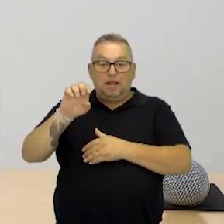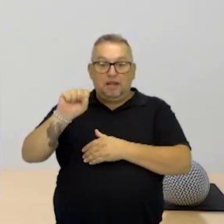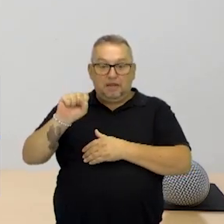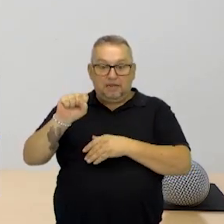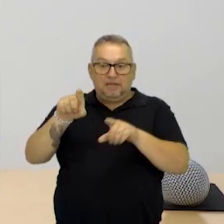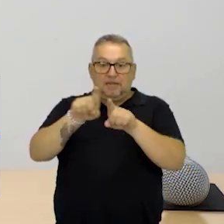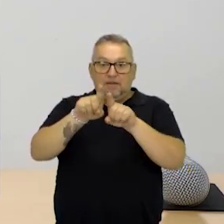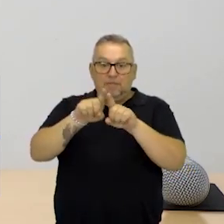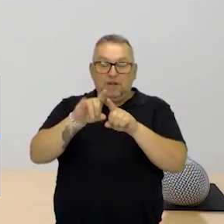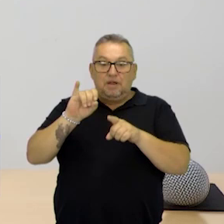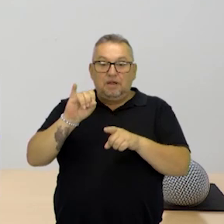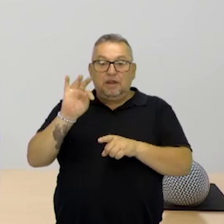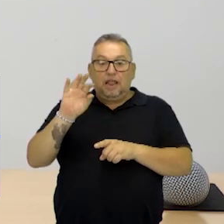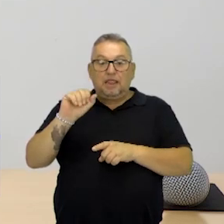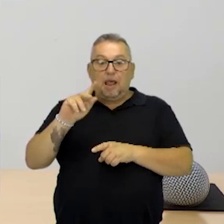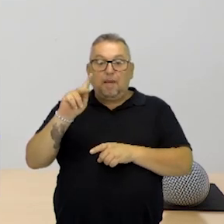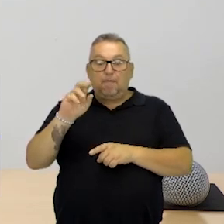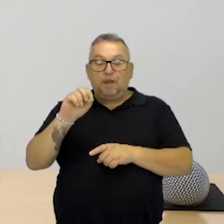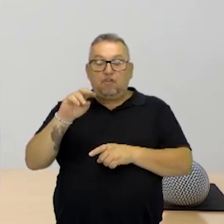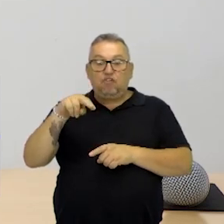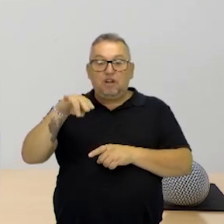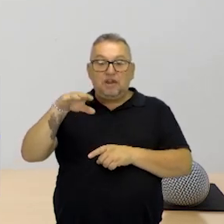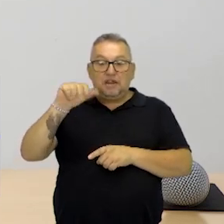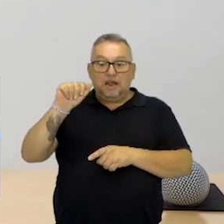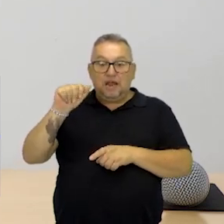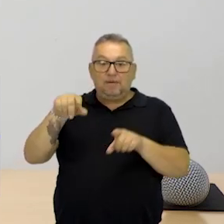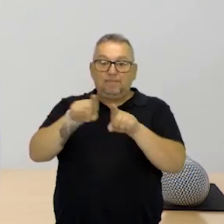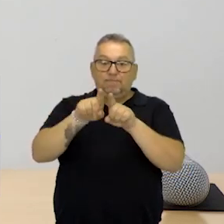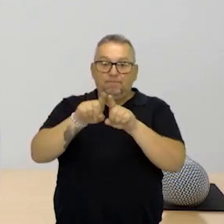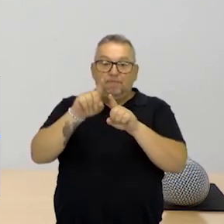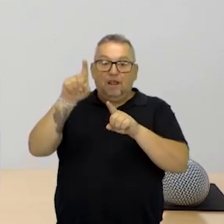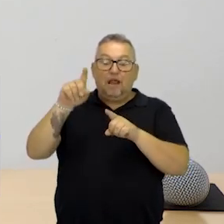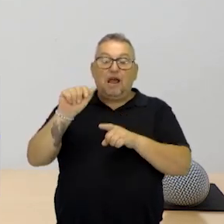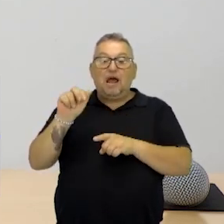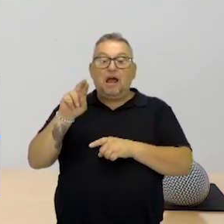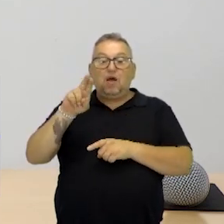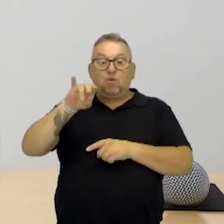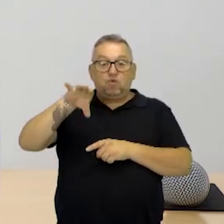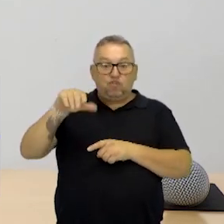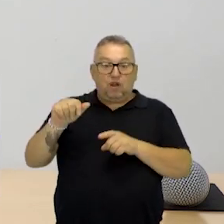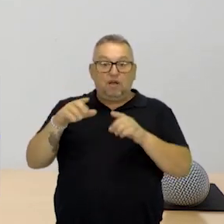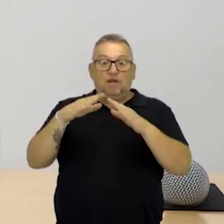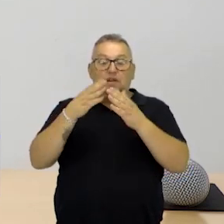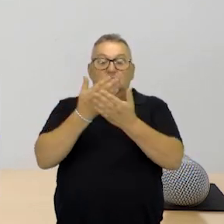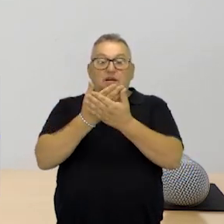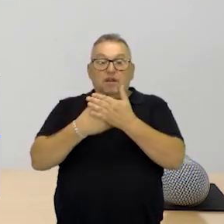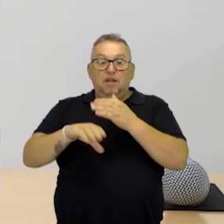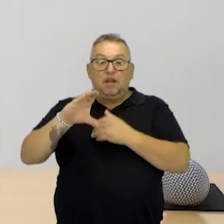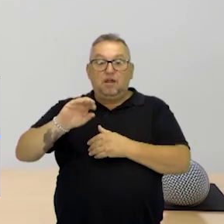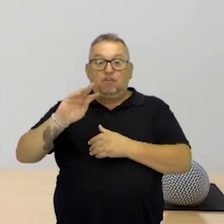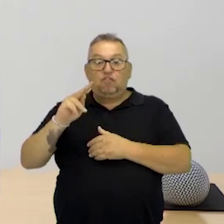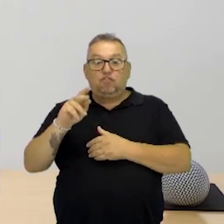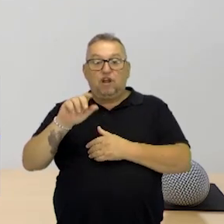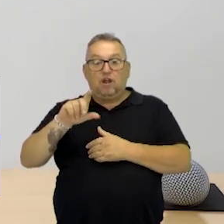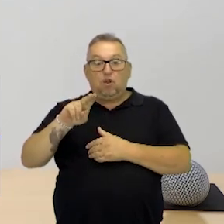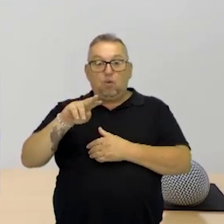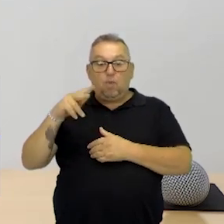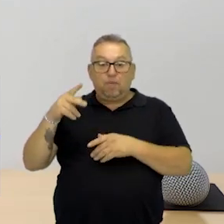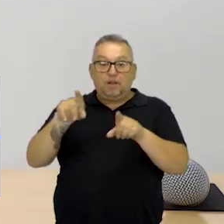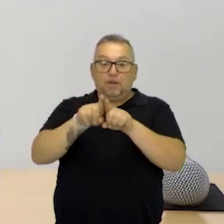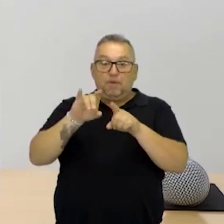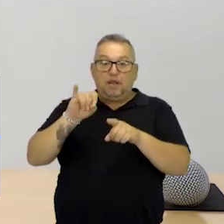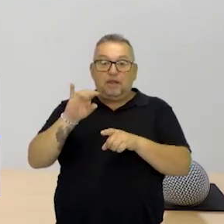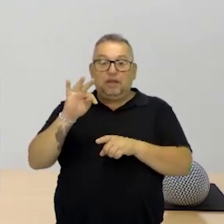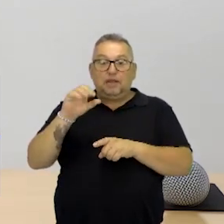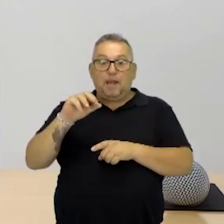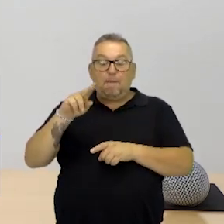Melo Itapetininga. A escola Renê de Oliveira Barbosa de Arujá. A escola Chalupe de Itapevi estão aqui já